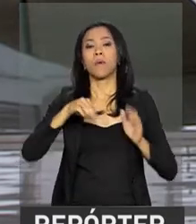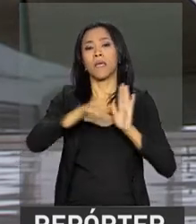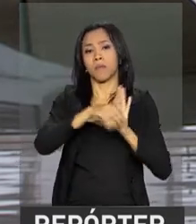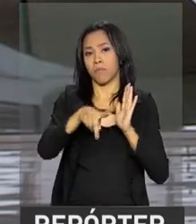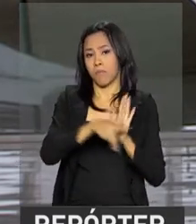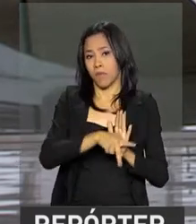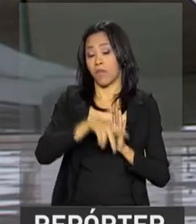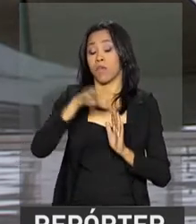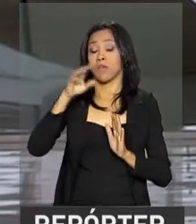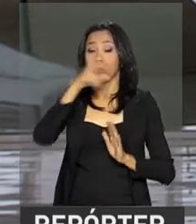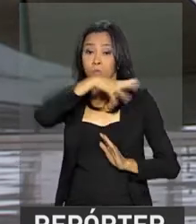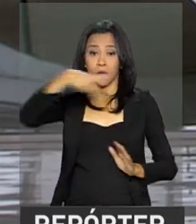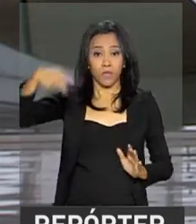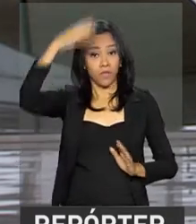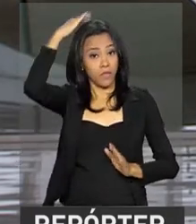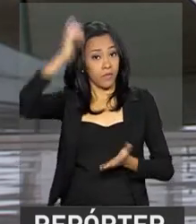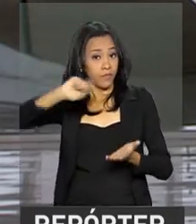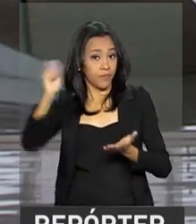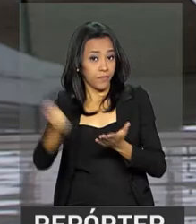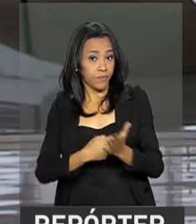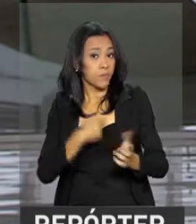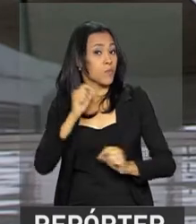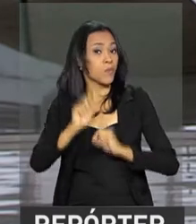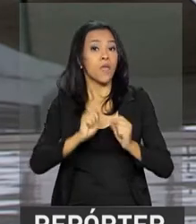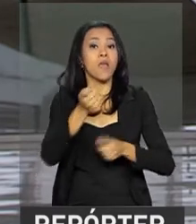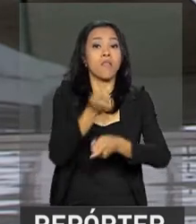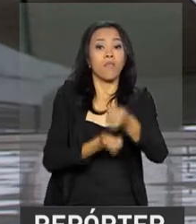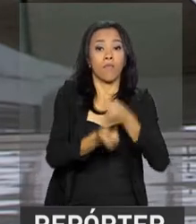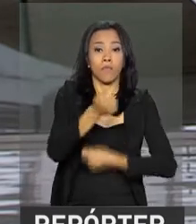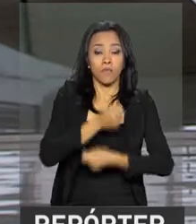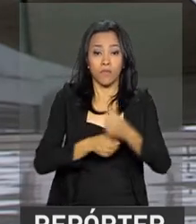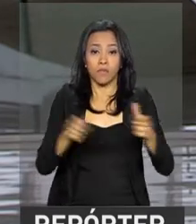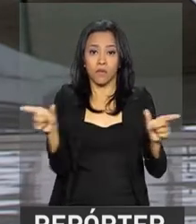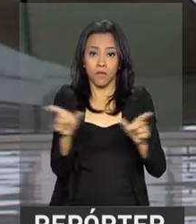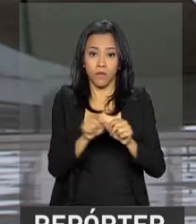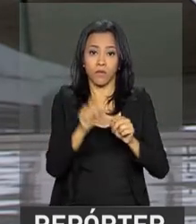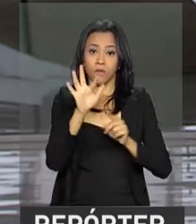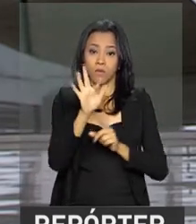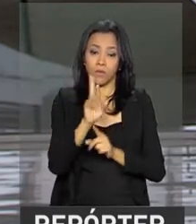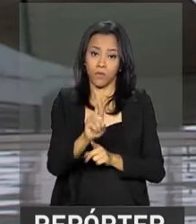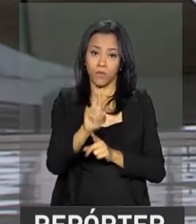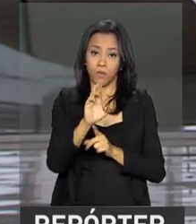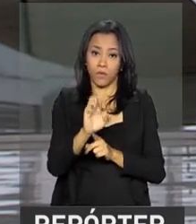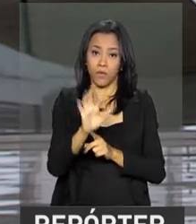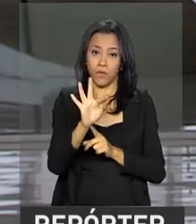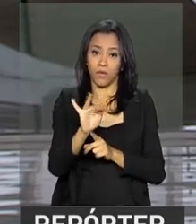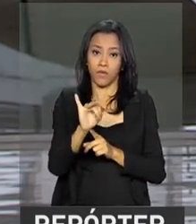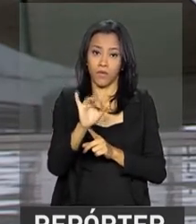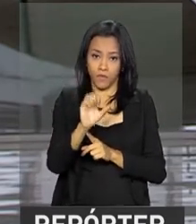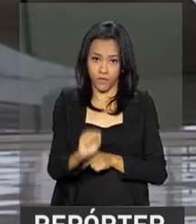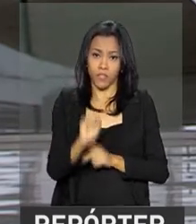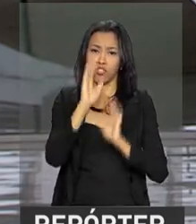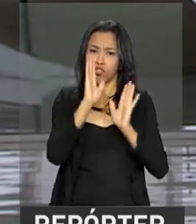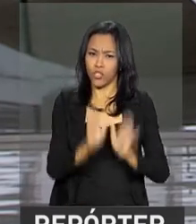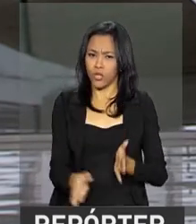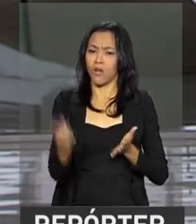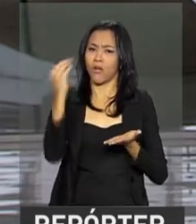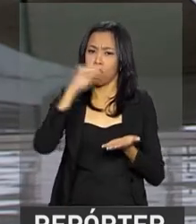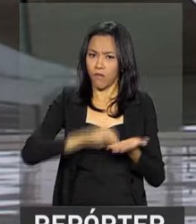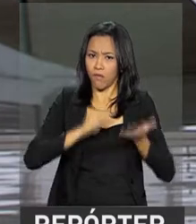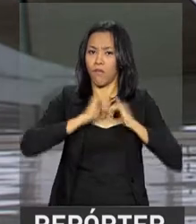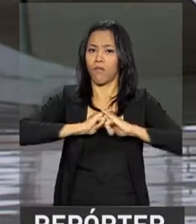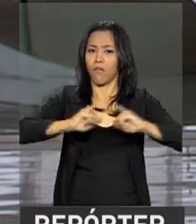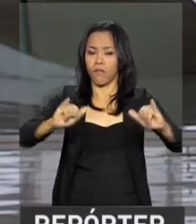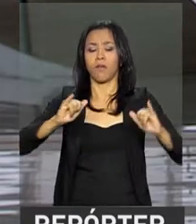adesão ao programa especial de regularização tributária o reffis o texto foi publicado em edição extra do diário oficial da união